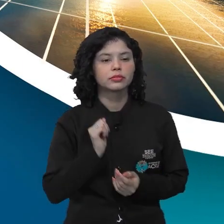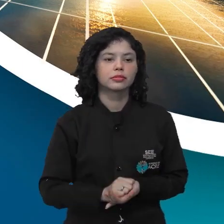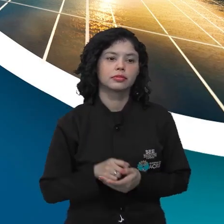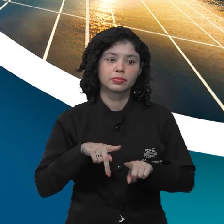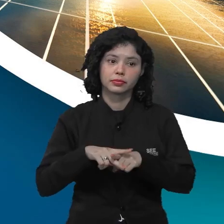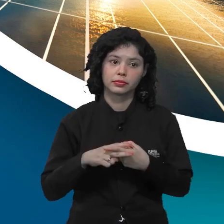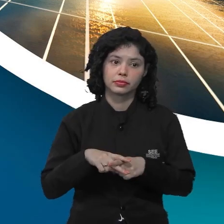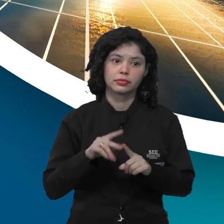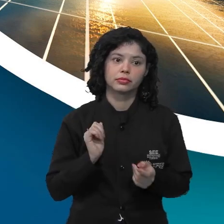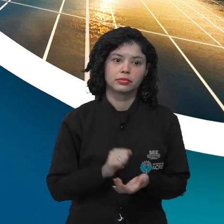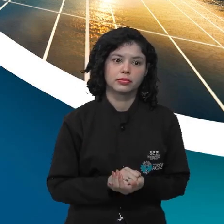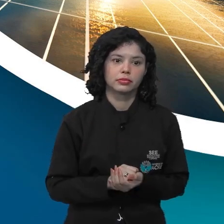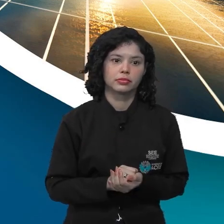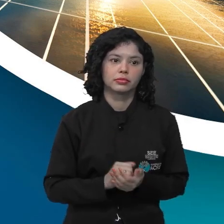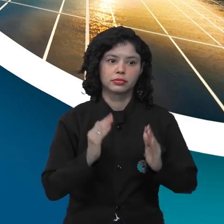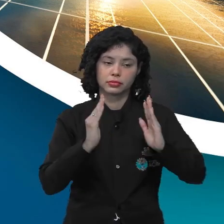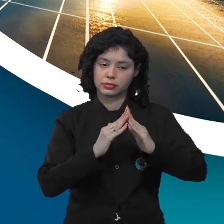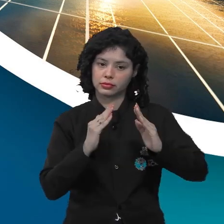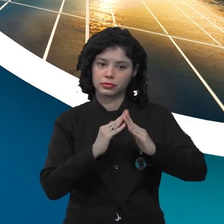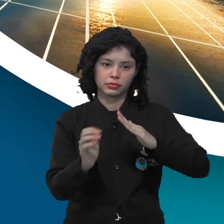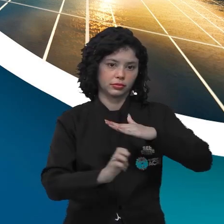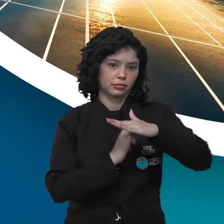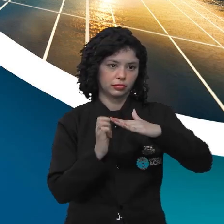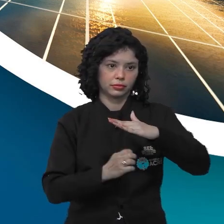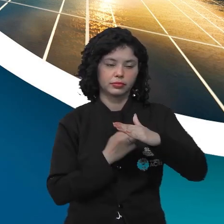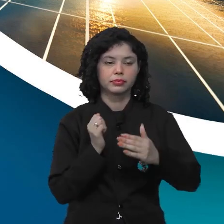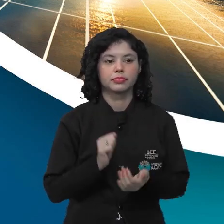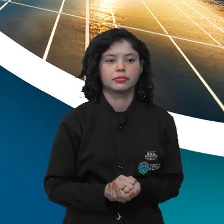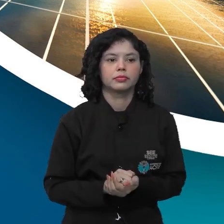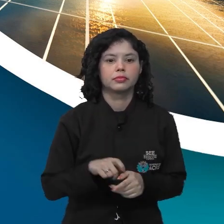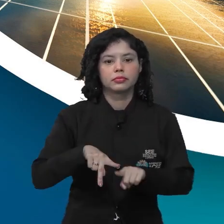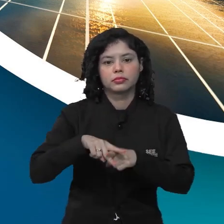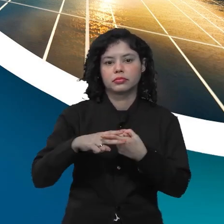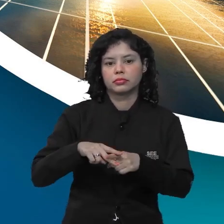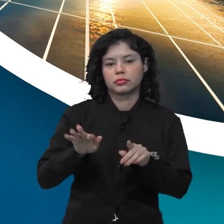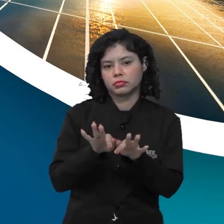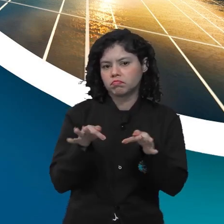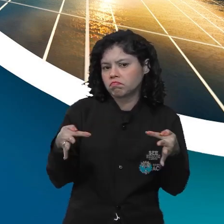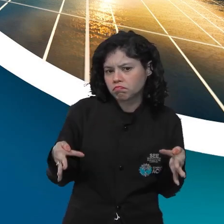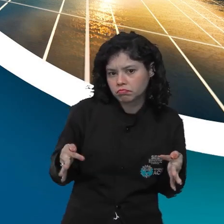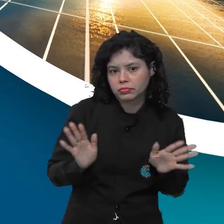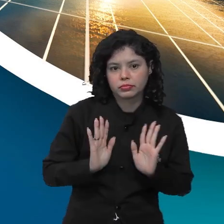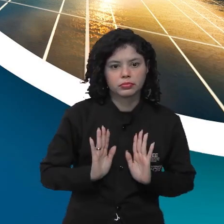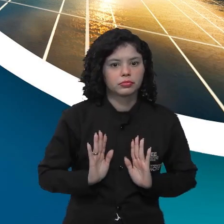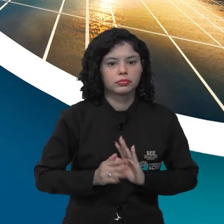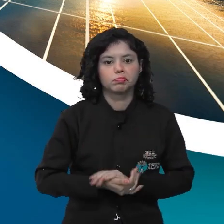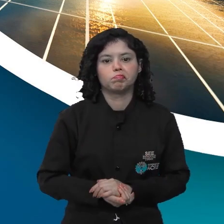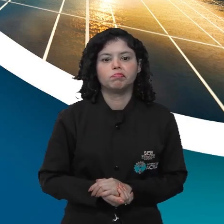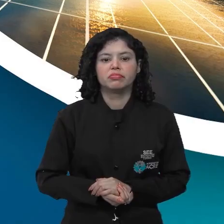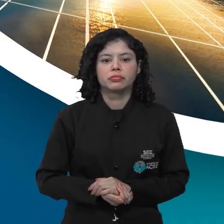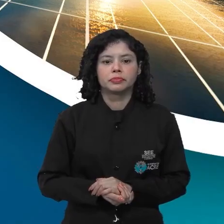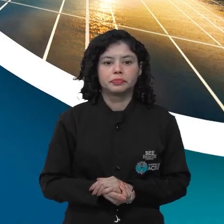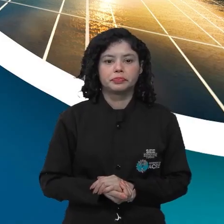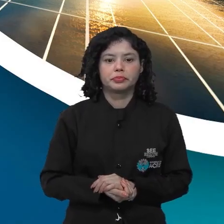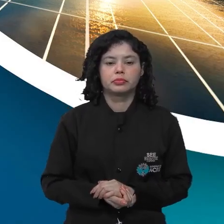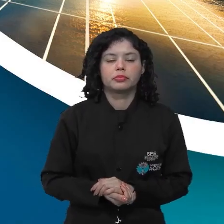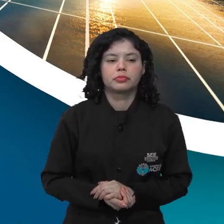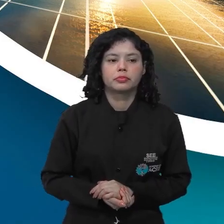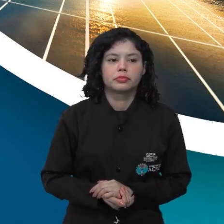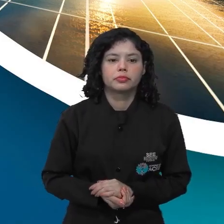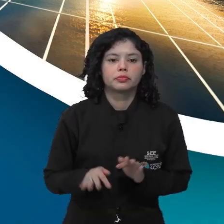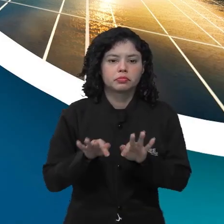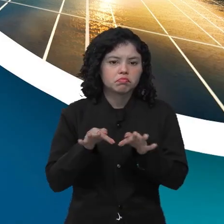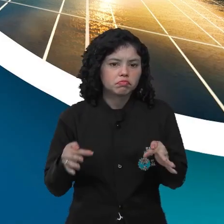a instalação descentralizadas, né, que pode ser em casas ou empresas, e a manutenção ela é relativamente simples, tá, gente?